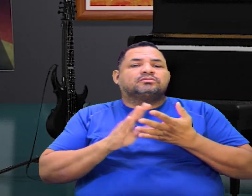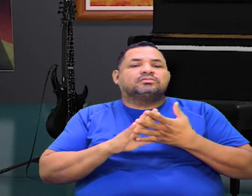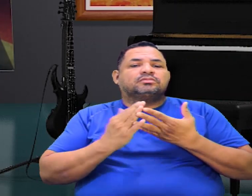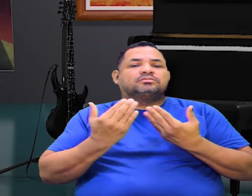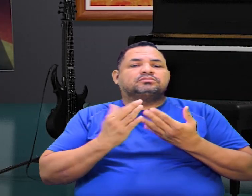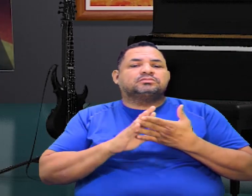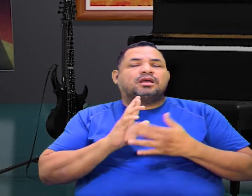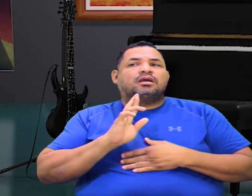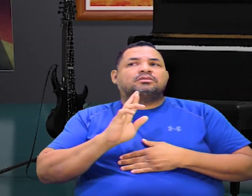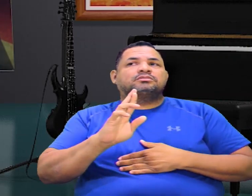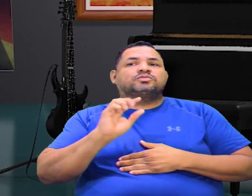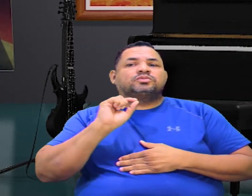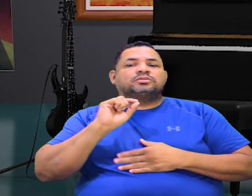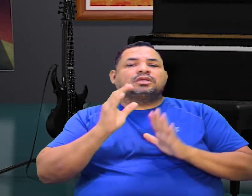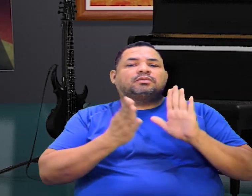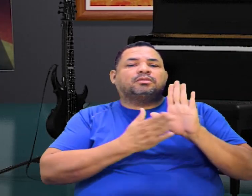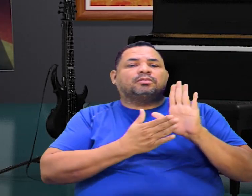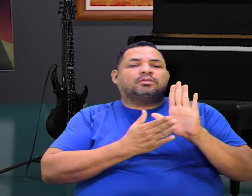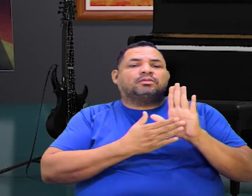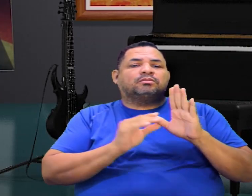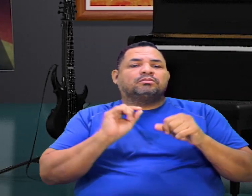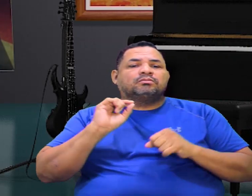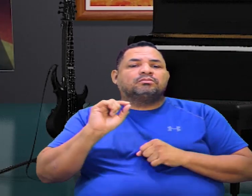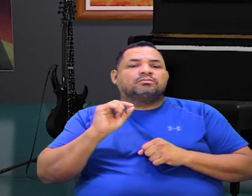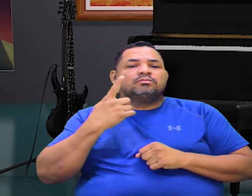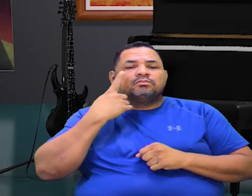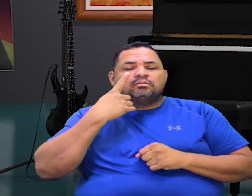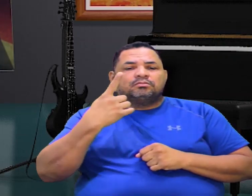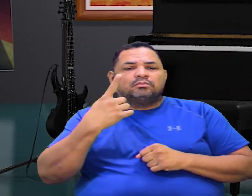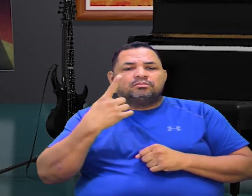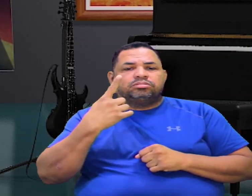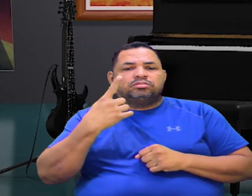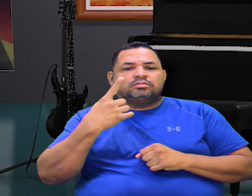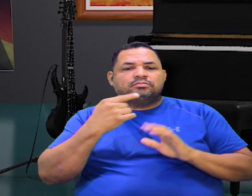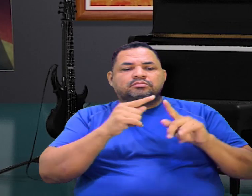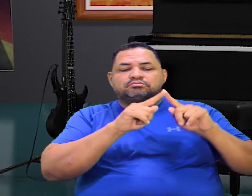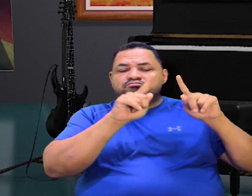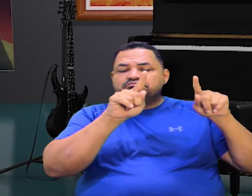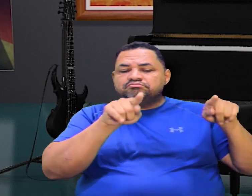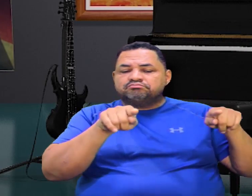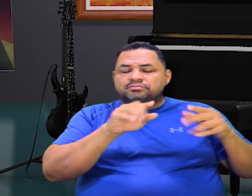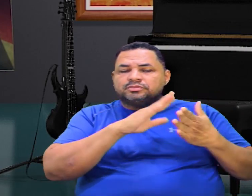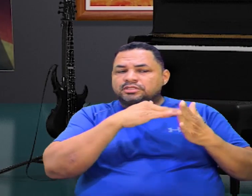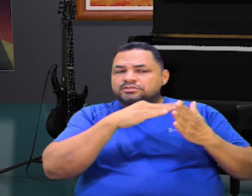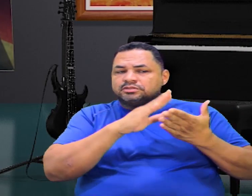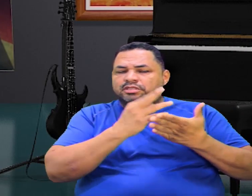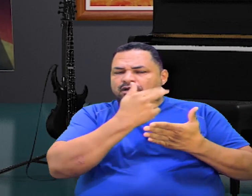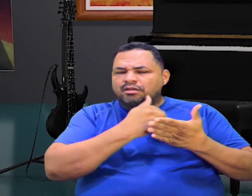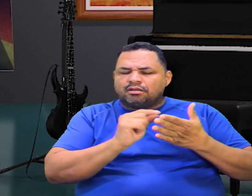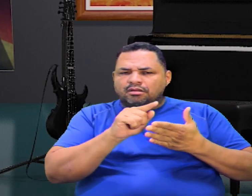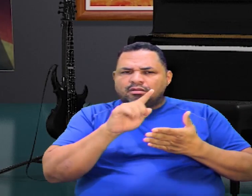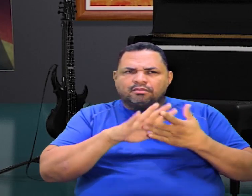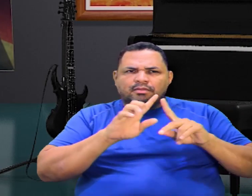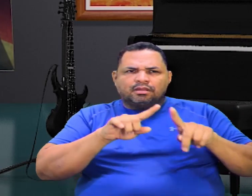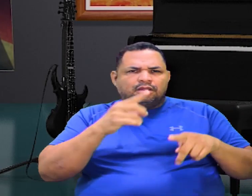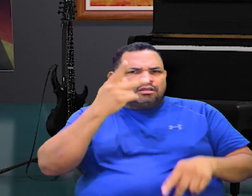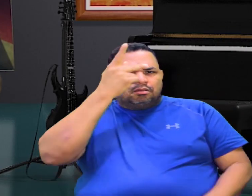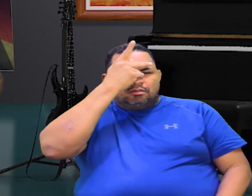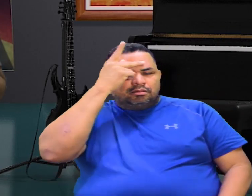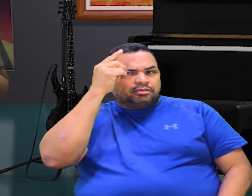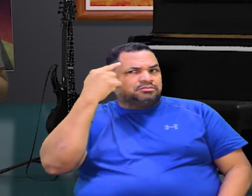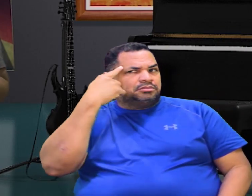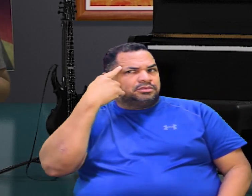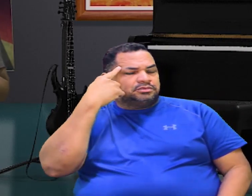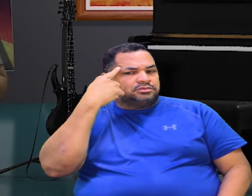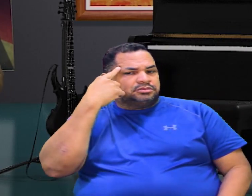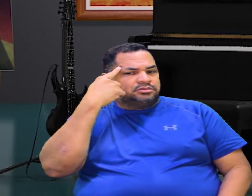resposta daquilo que Ele propôs né ele vai ver assim bom eu coloquei aquilo ali com a intenção e as pessoas acharam